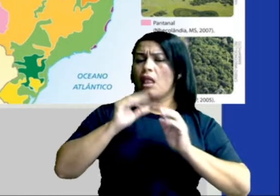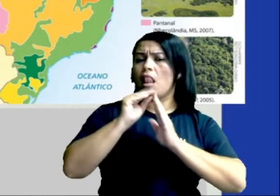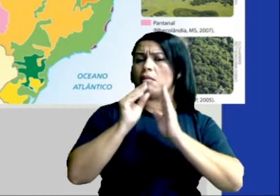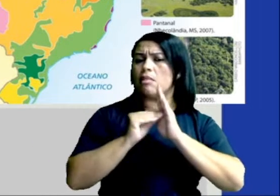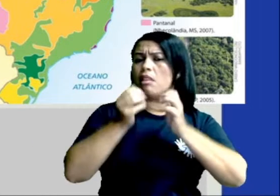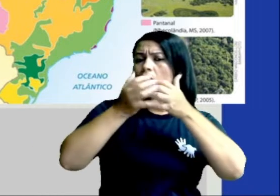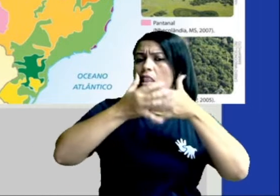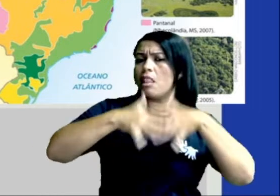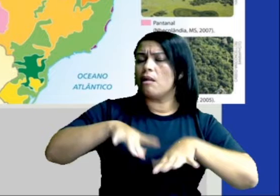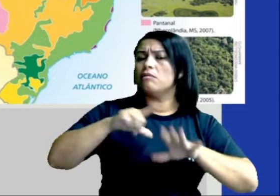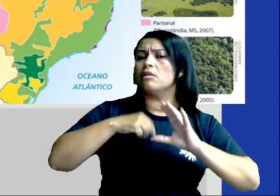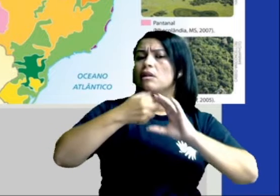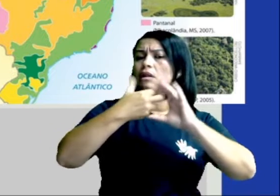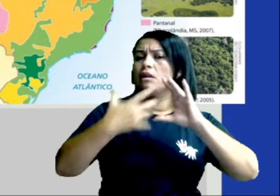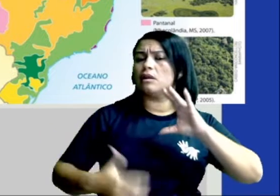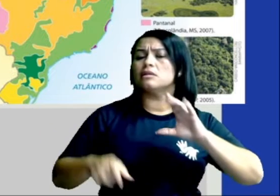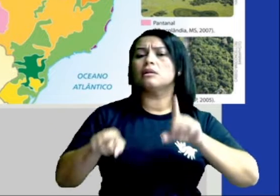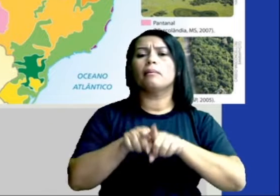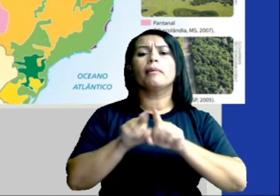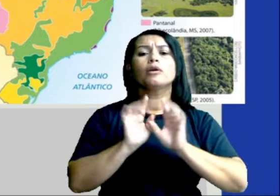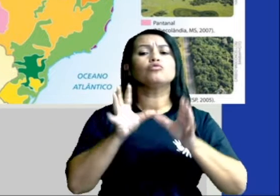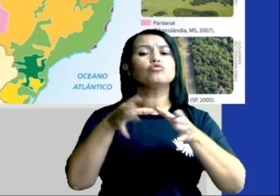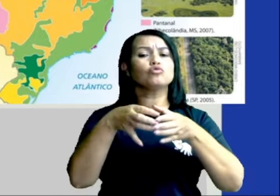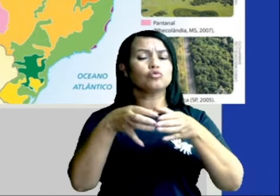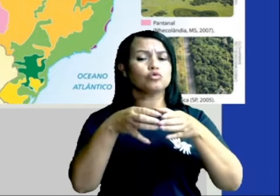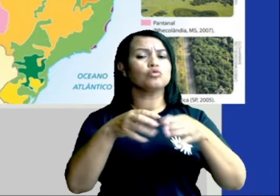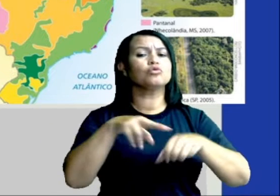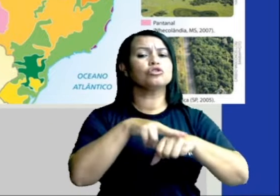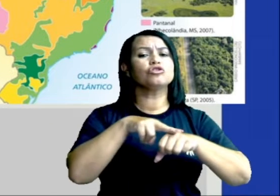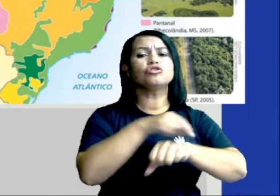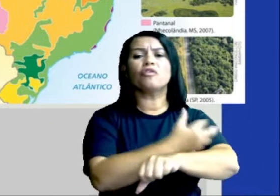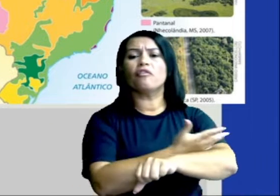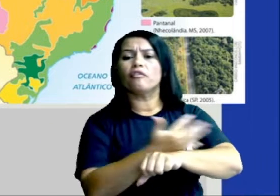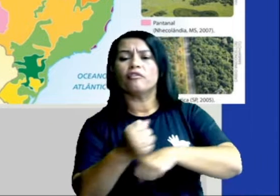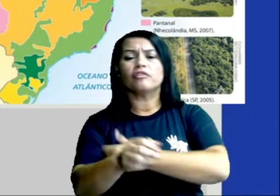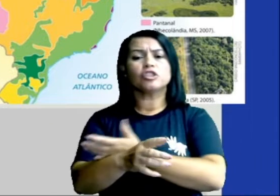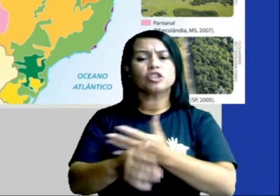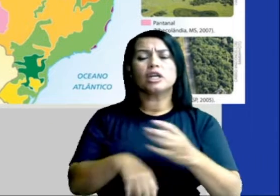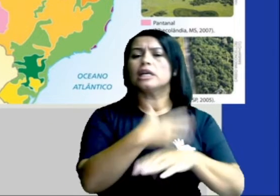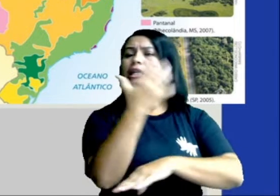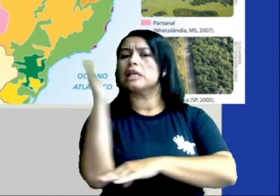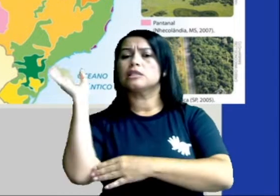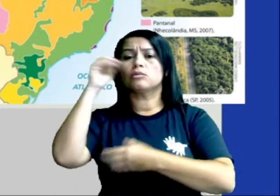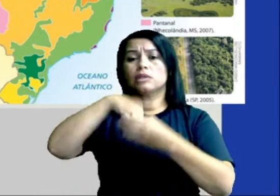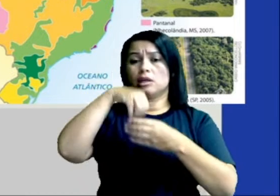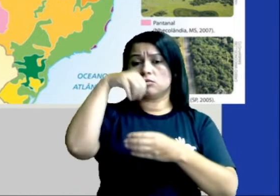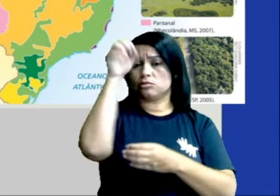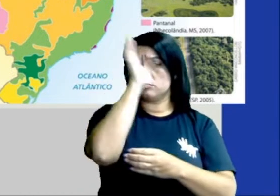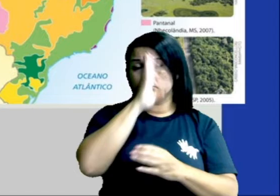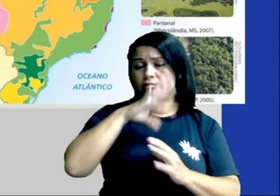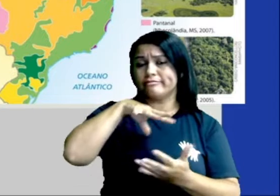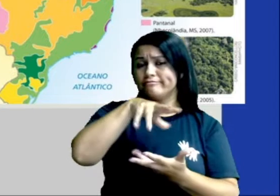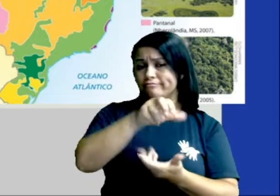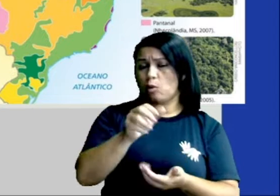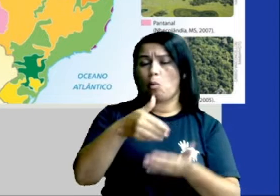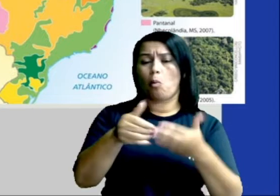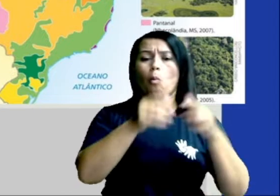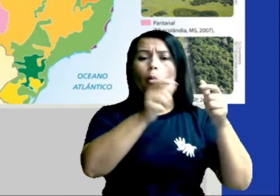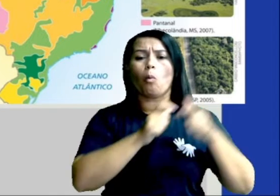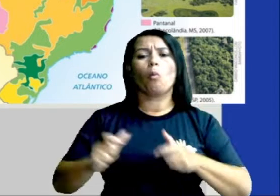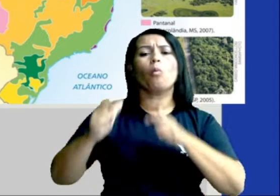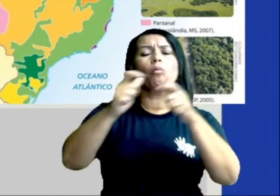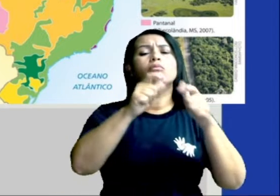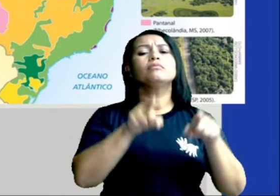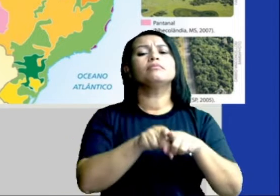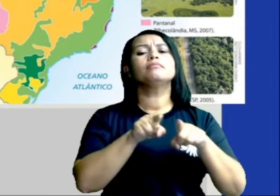influenciar diretamente nas características dos grupos de vegetações que ocorrem, né, em qualquer lugar da superfície da Terra. E os principais tipos de vegetação,